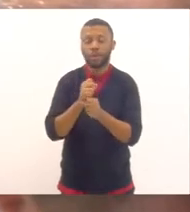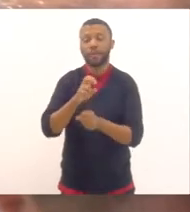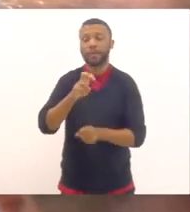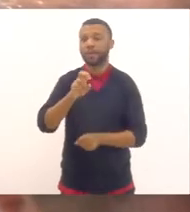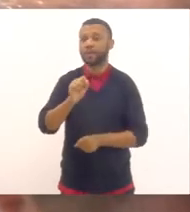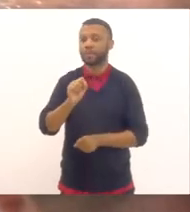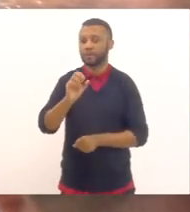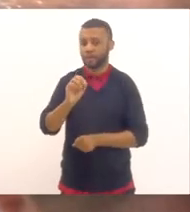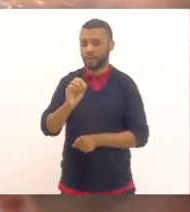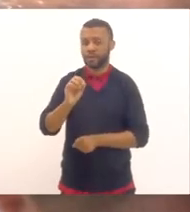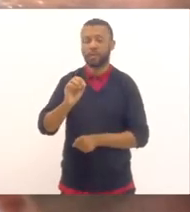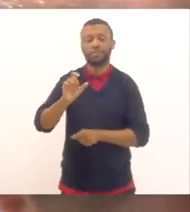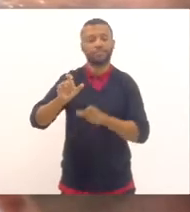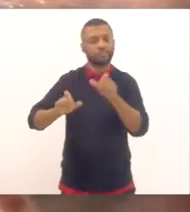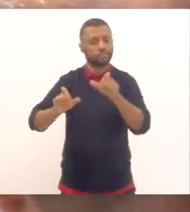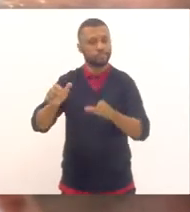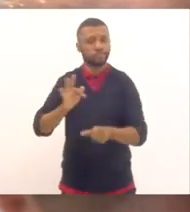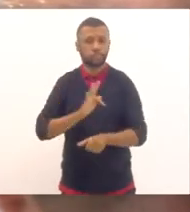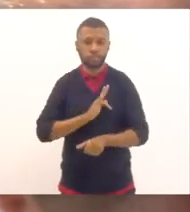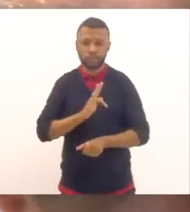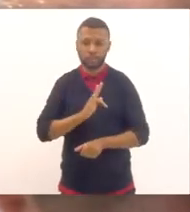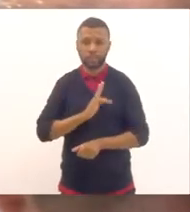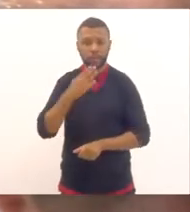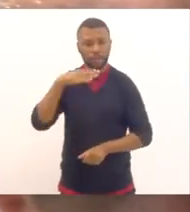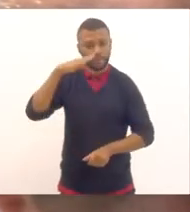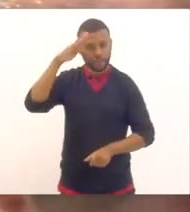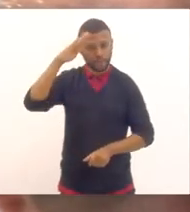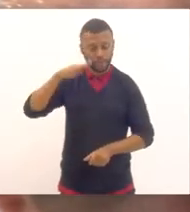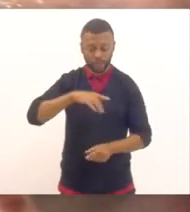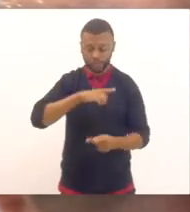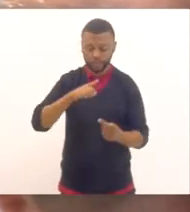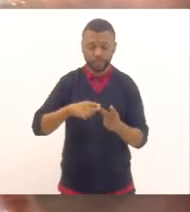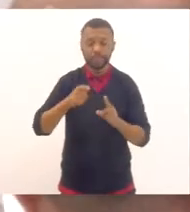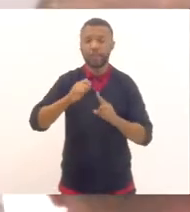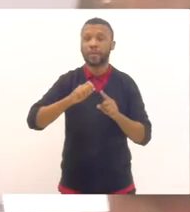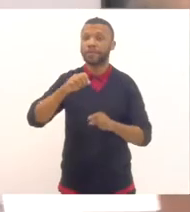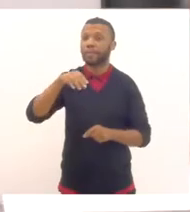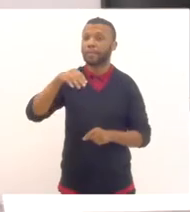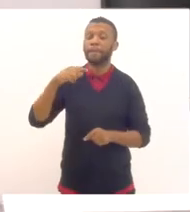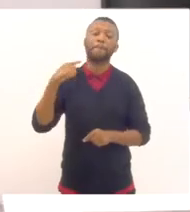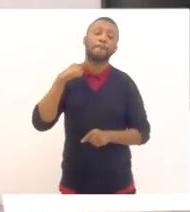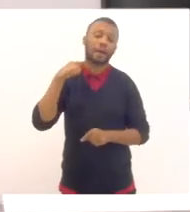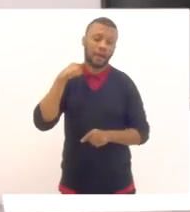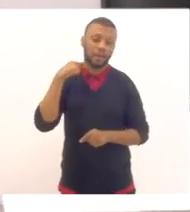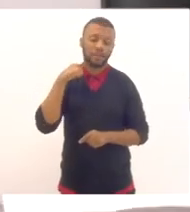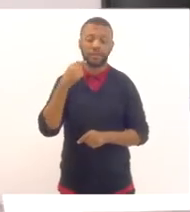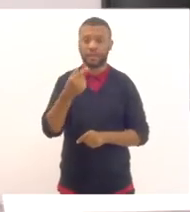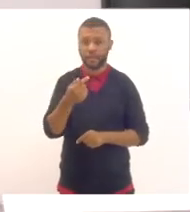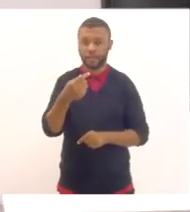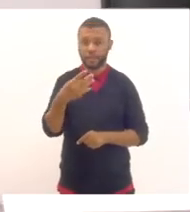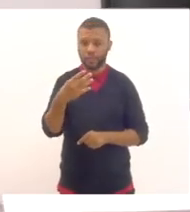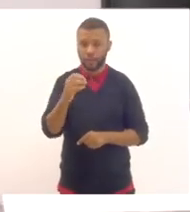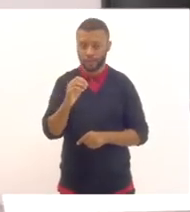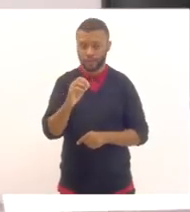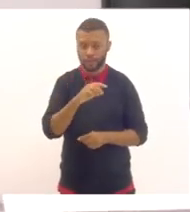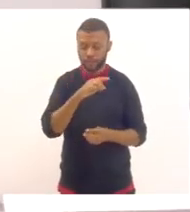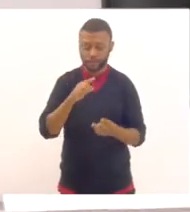policiais da Polícia Militar mês de maio 742 mês de junho